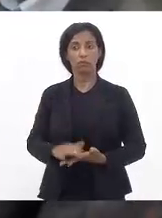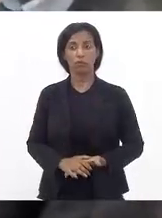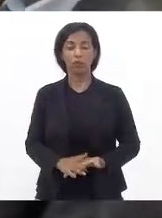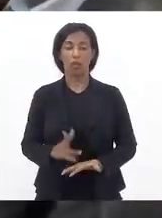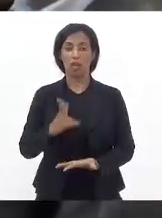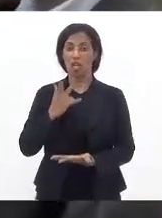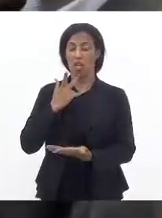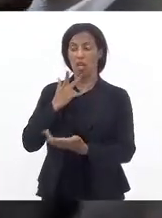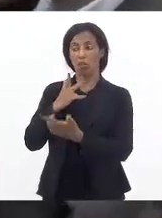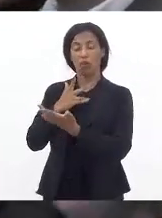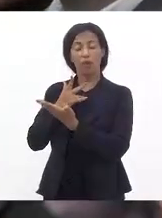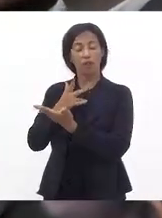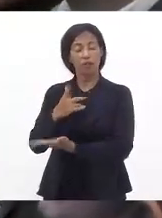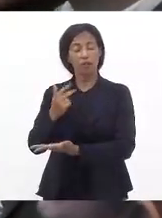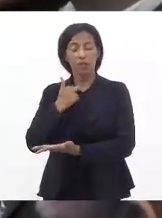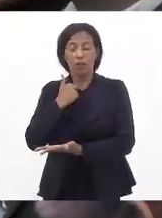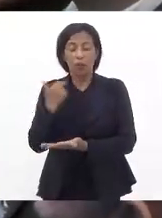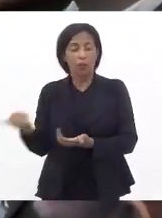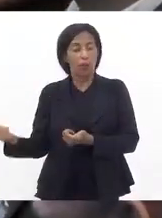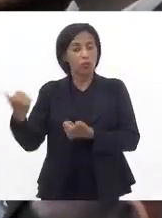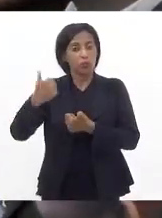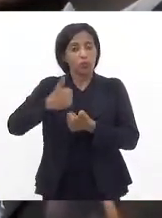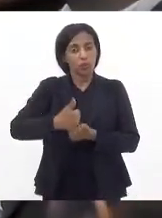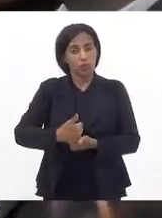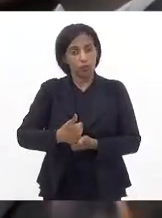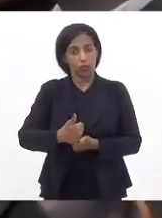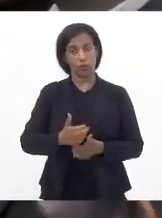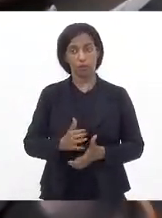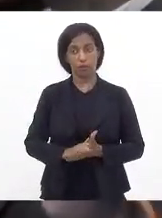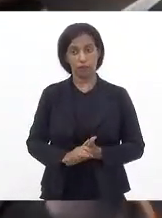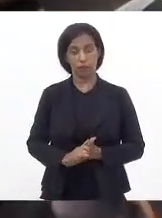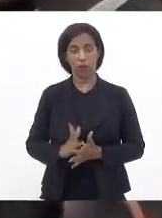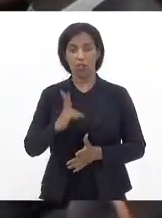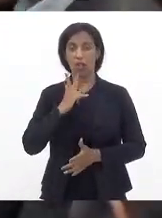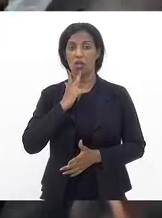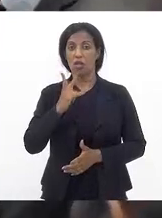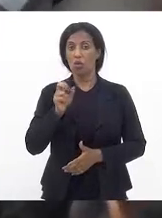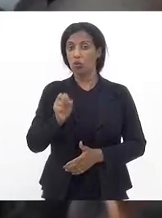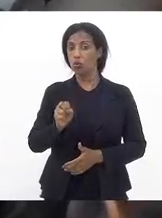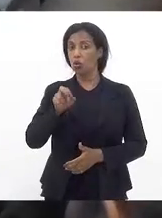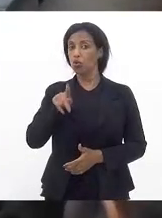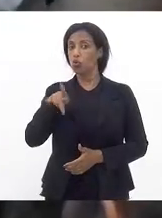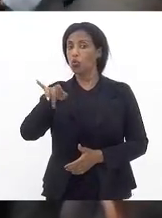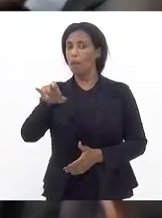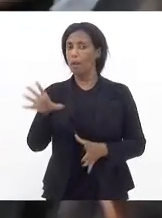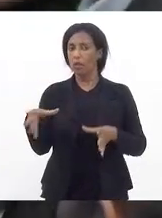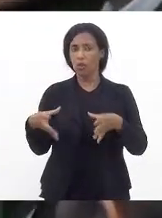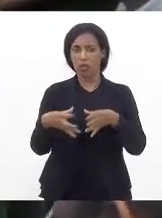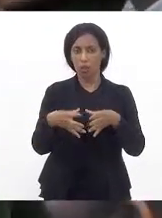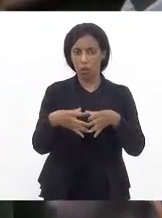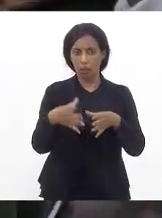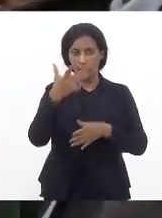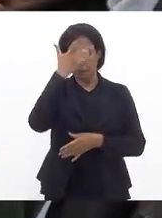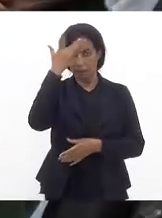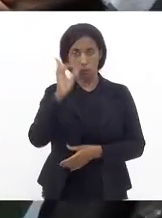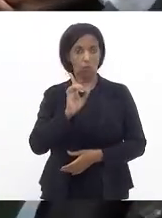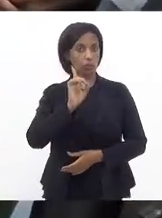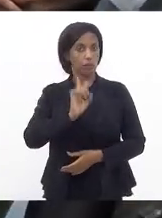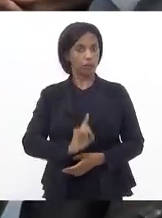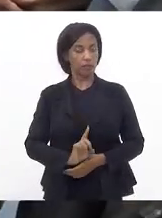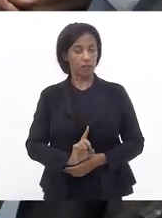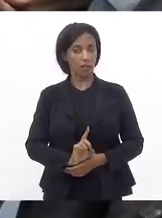vossa excelência não pode substituir de vamos sofrer eu eu sou suplente na comissão da pessoa com